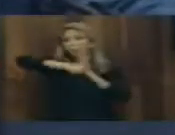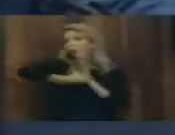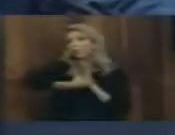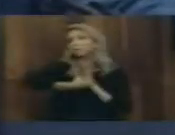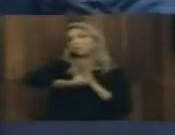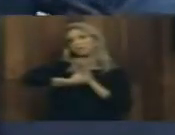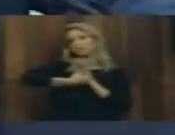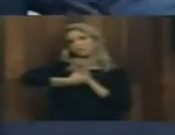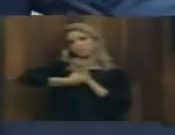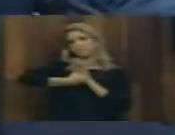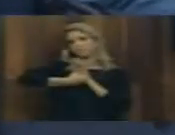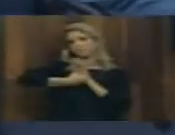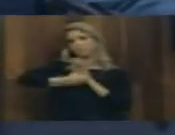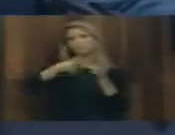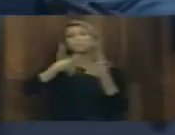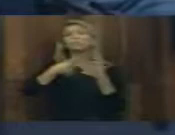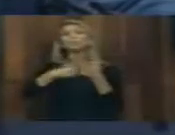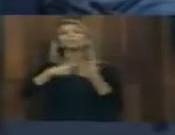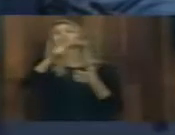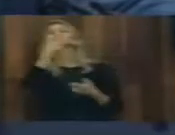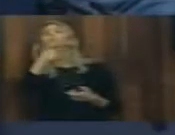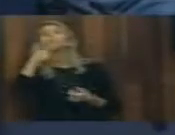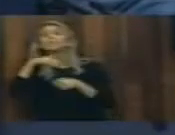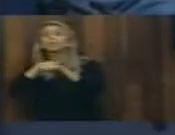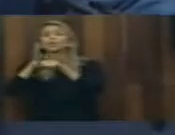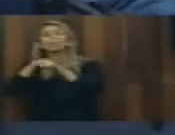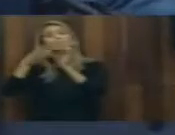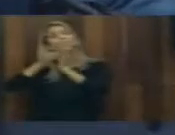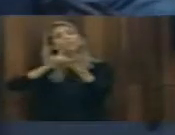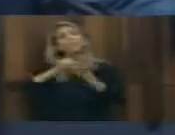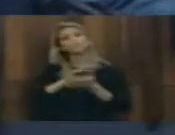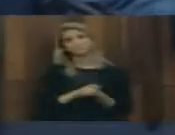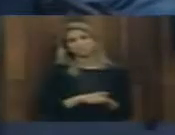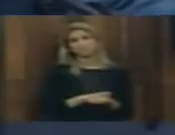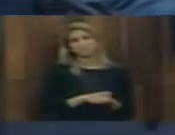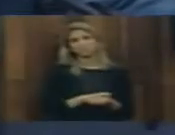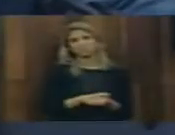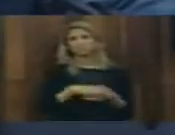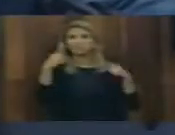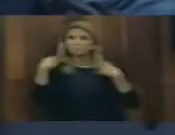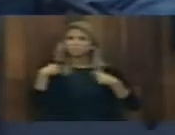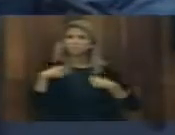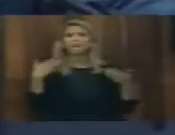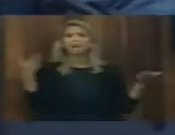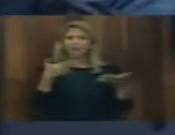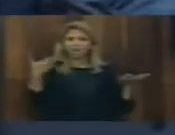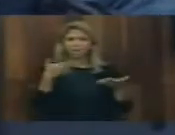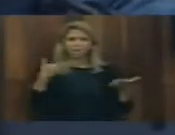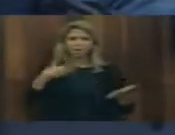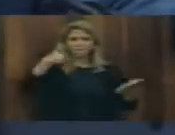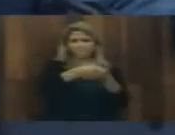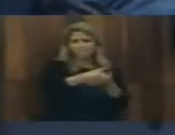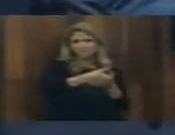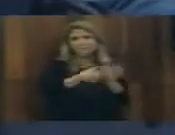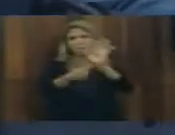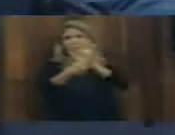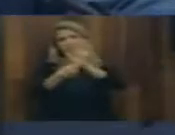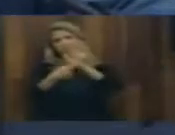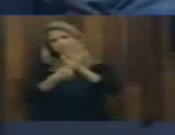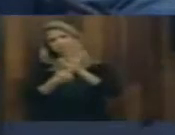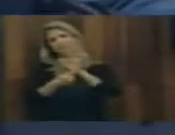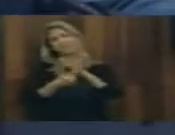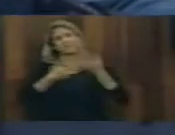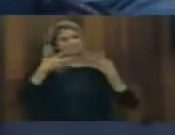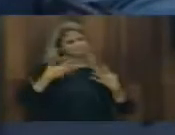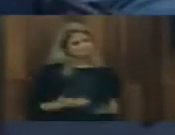antes? Por que, que eu não buscou a conversação antes? Deixa ter um desgaste, e um desgaste político